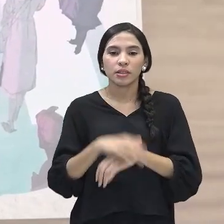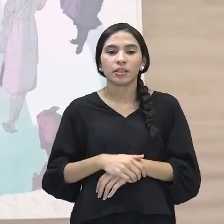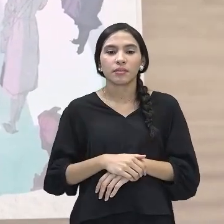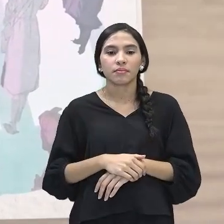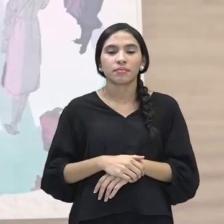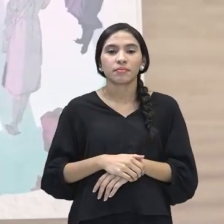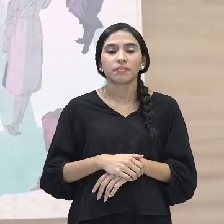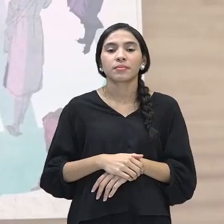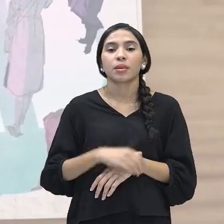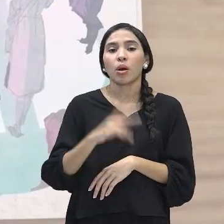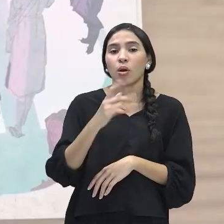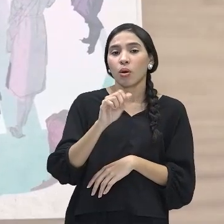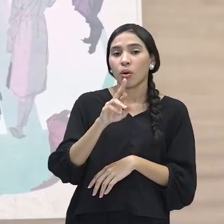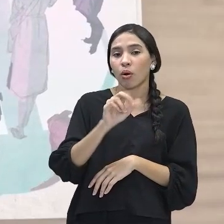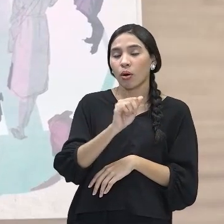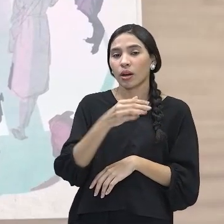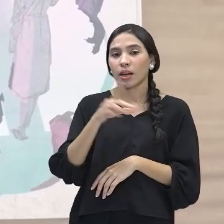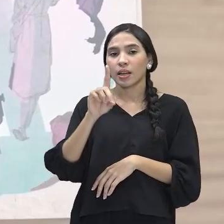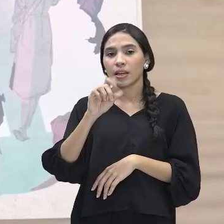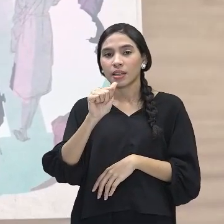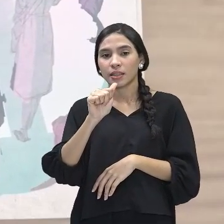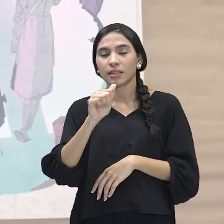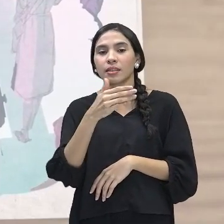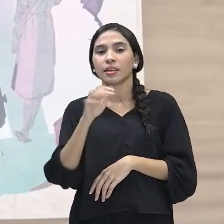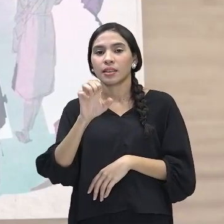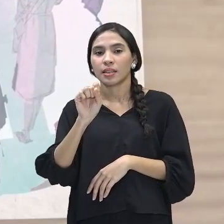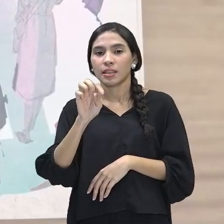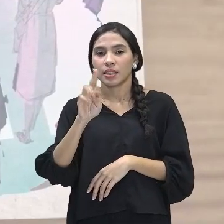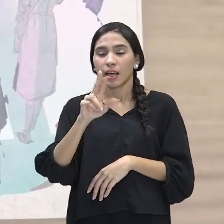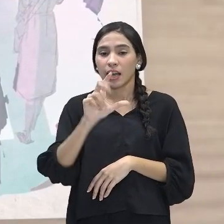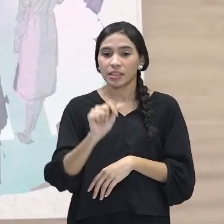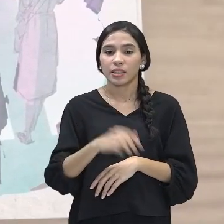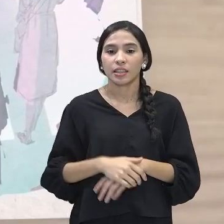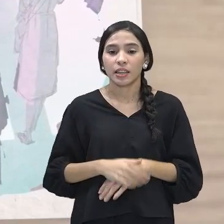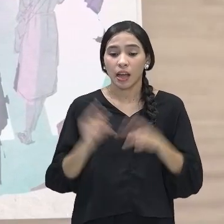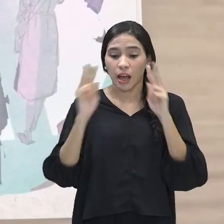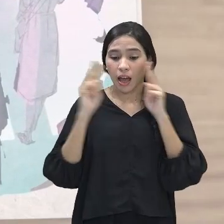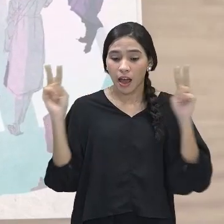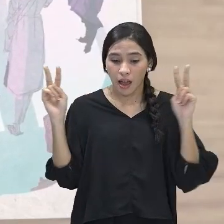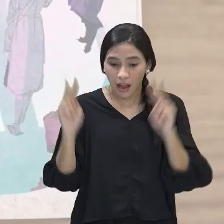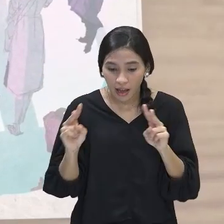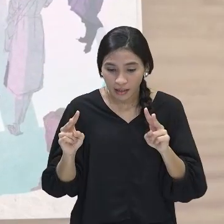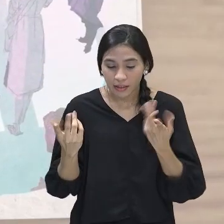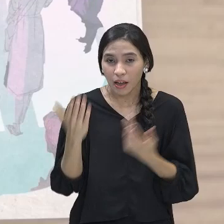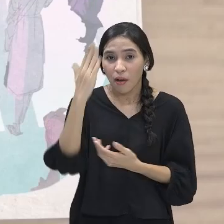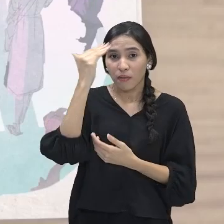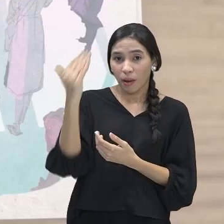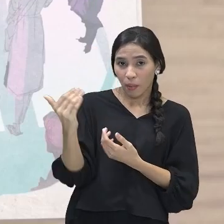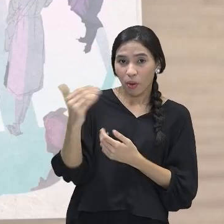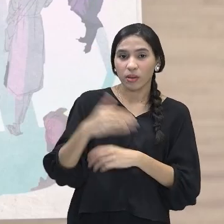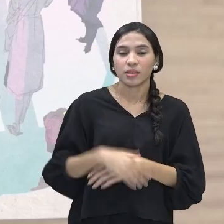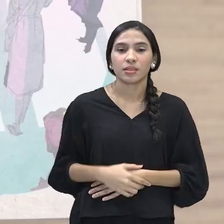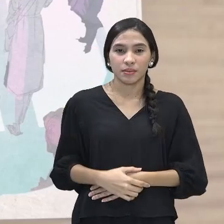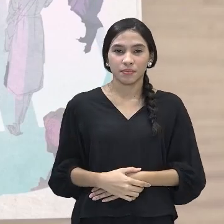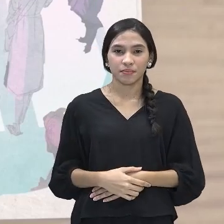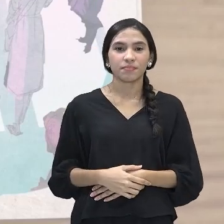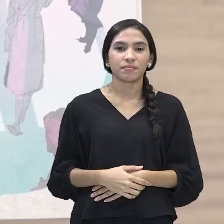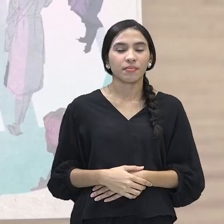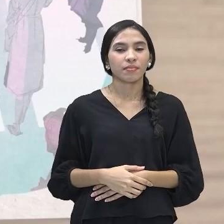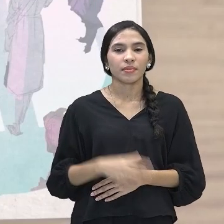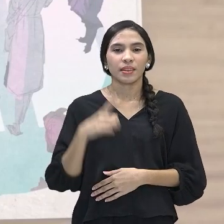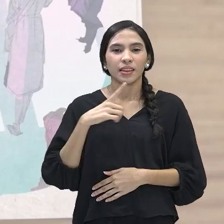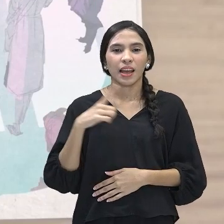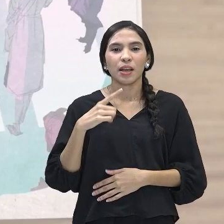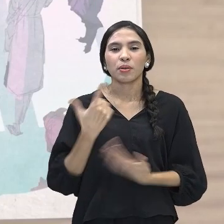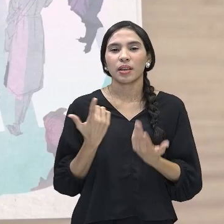Estrela, o momento em que todas a enxergam e ela se sente uma estrela de cinema. A obra possui uma grande ironia em seu